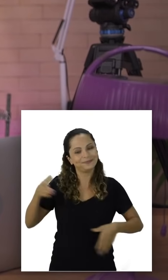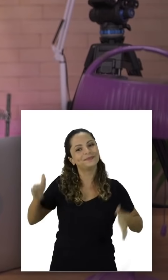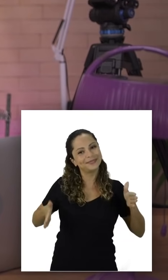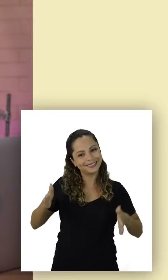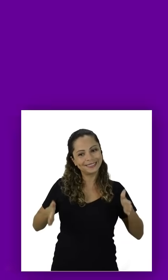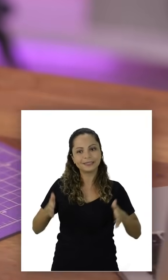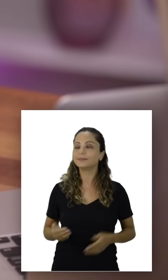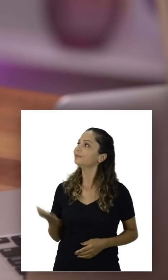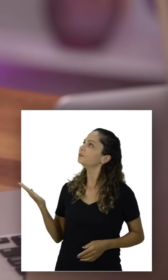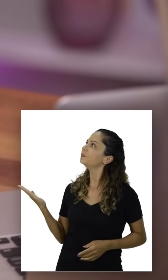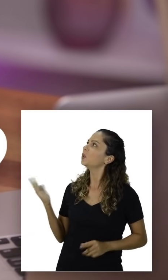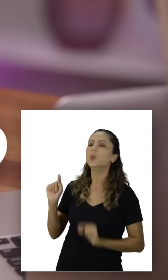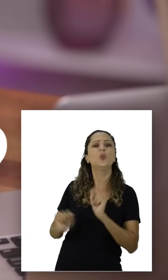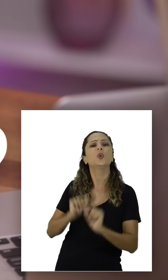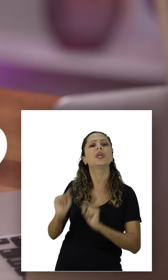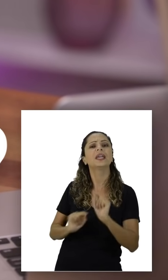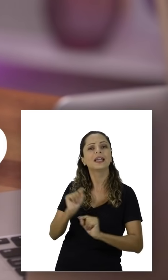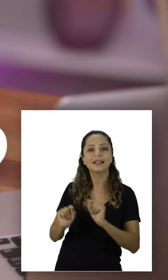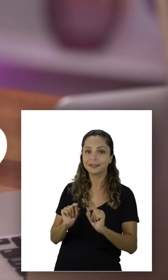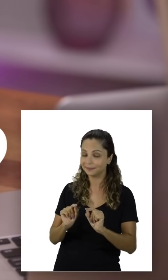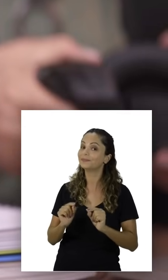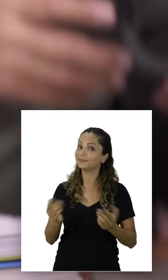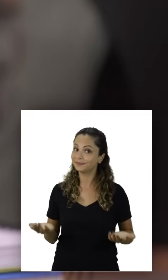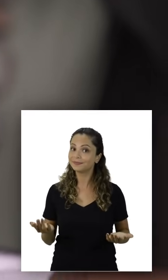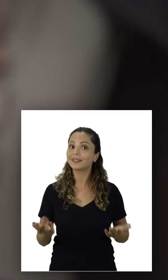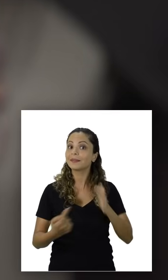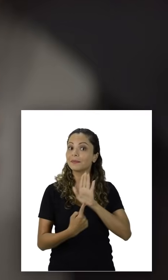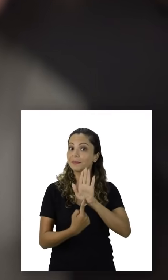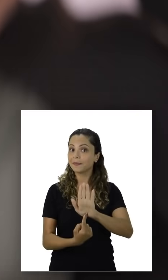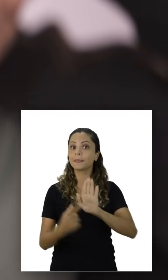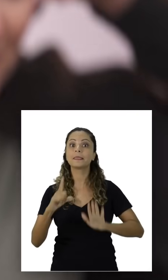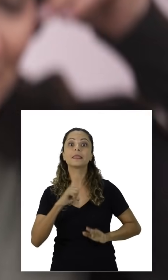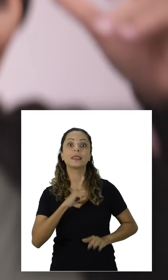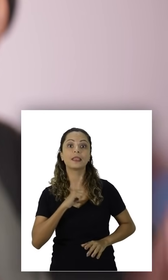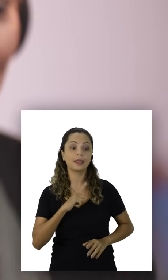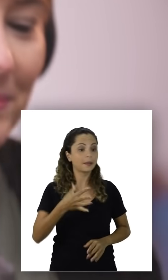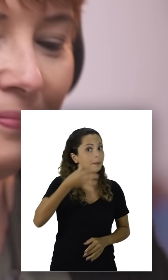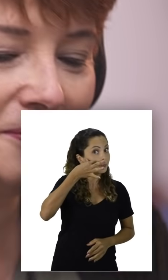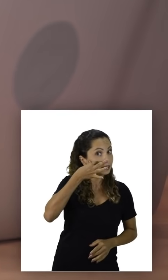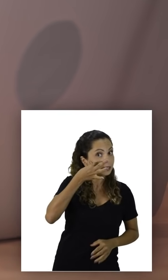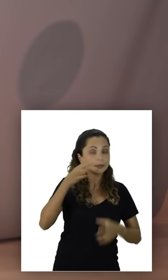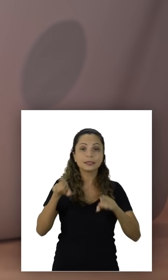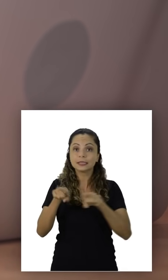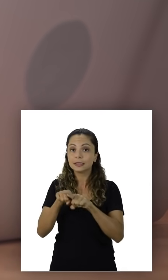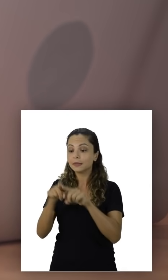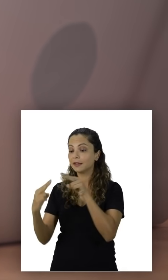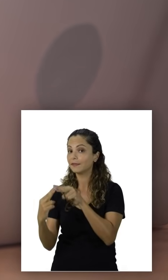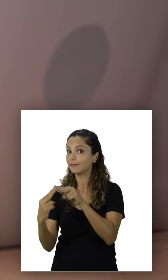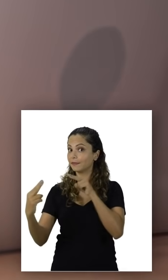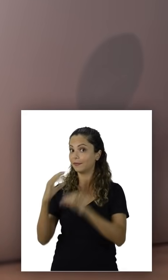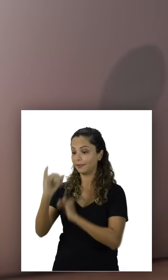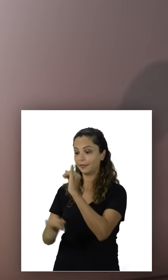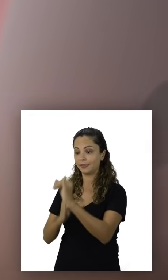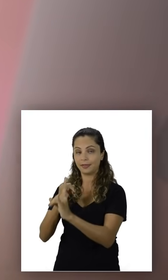nova realidade. O que é ensino híbrido? Essa abordagem combina elementos do presencial e do online, sempre